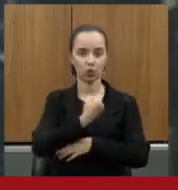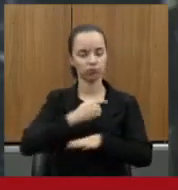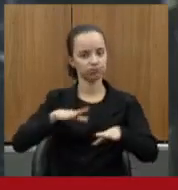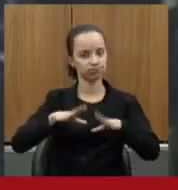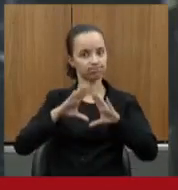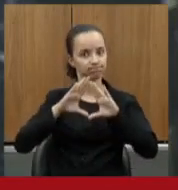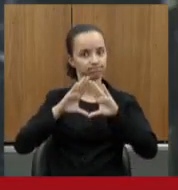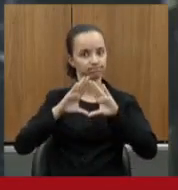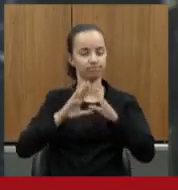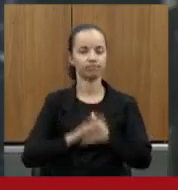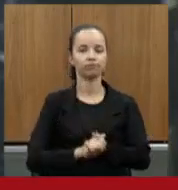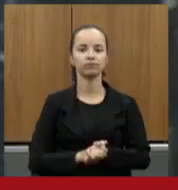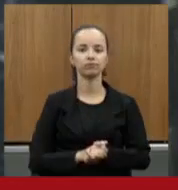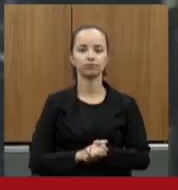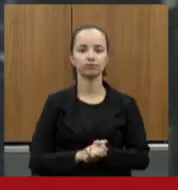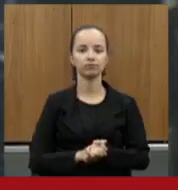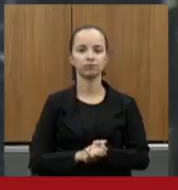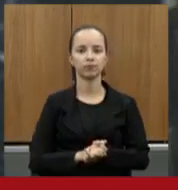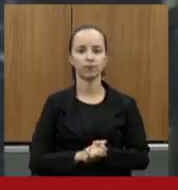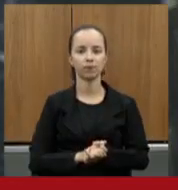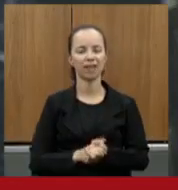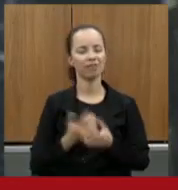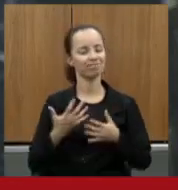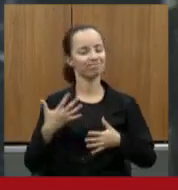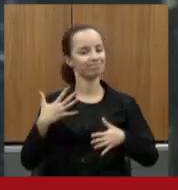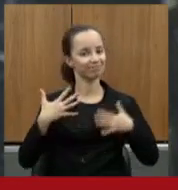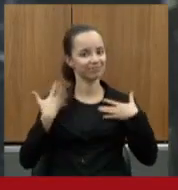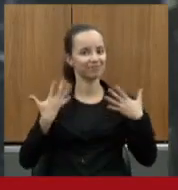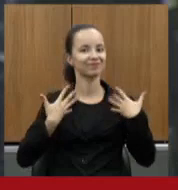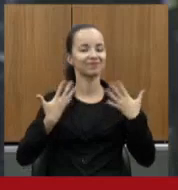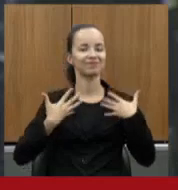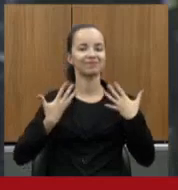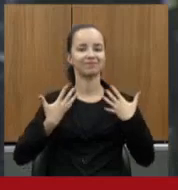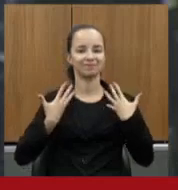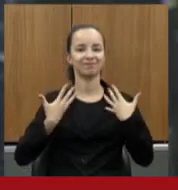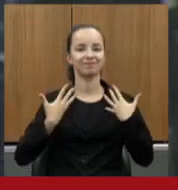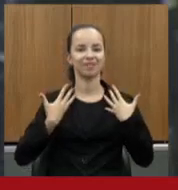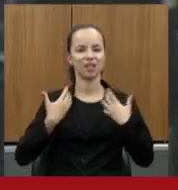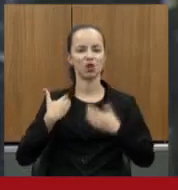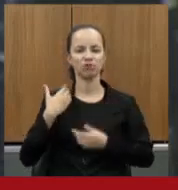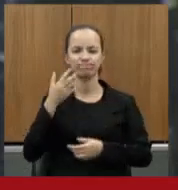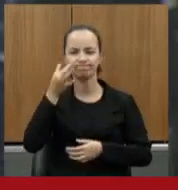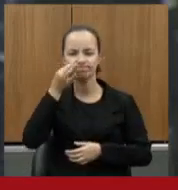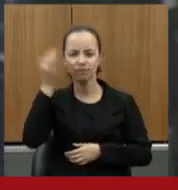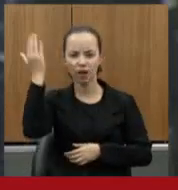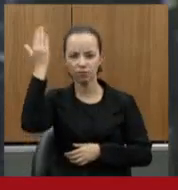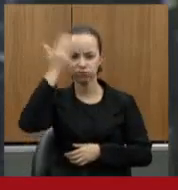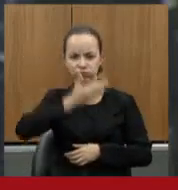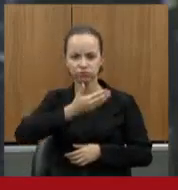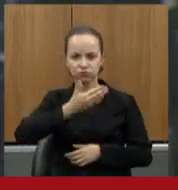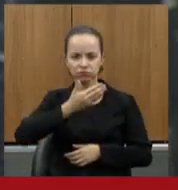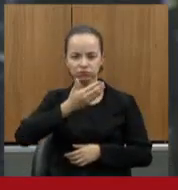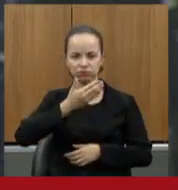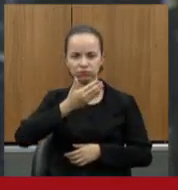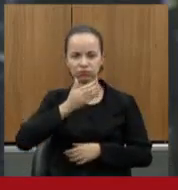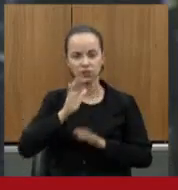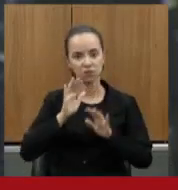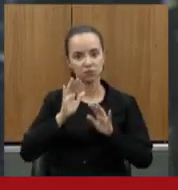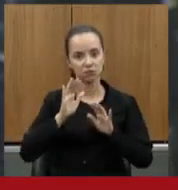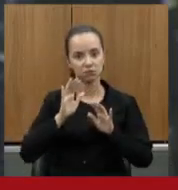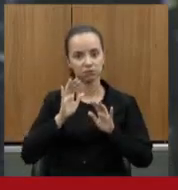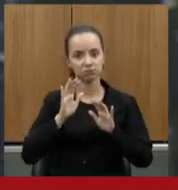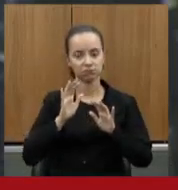Minas. Tenho a imensa alegria de ser testemunha ocular, ainda que extremamente